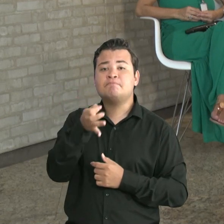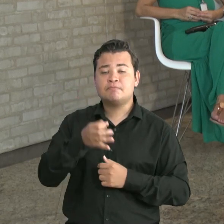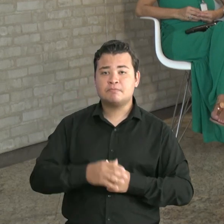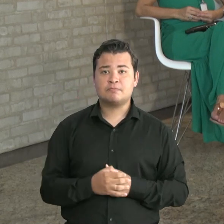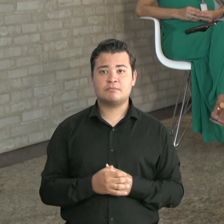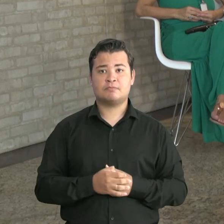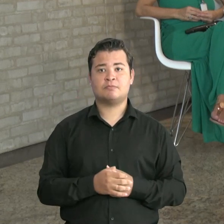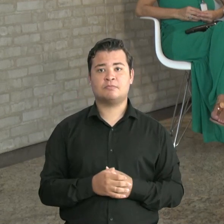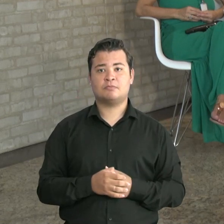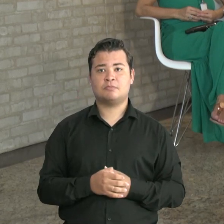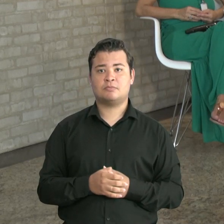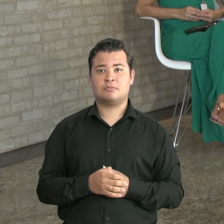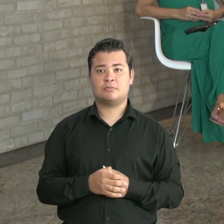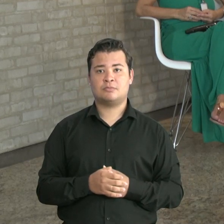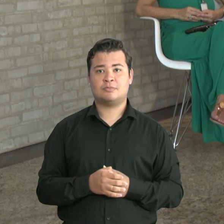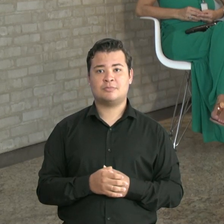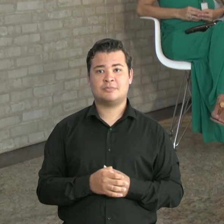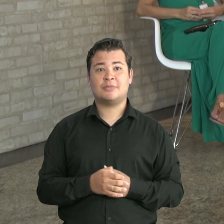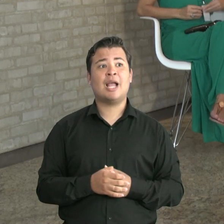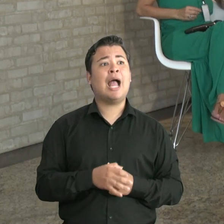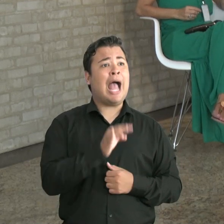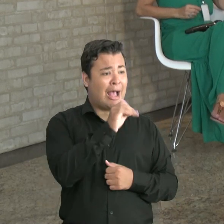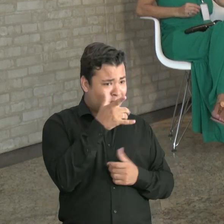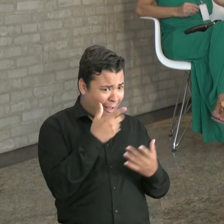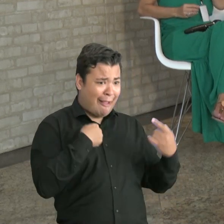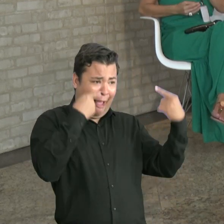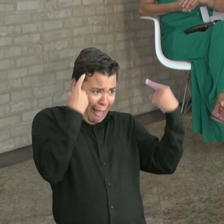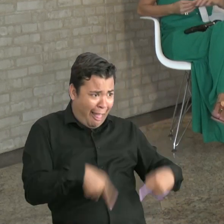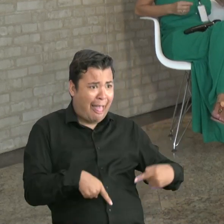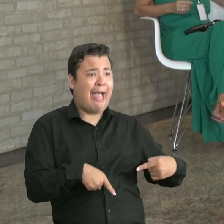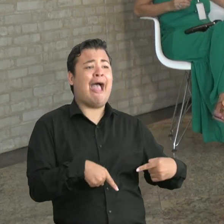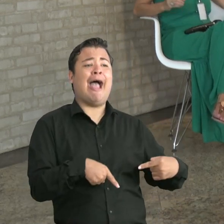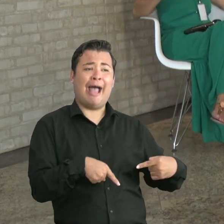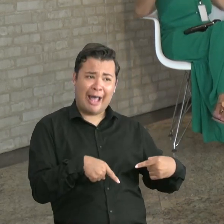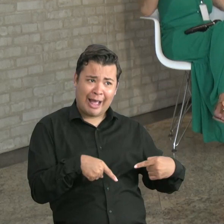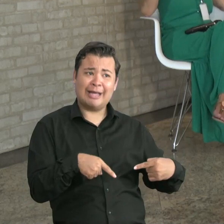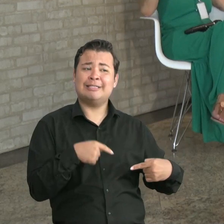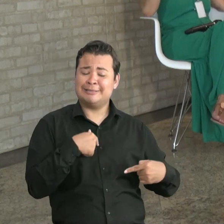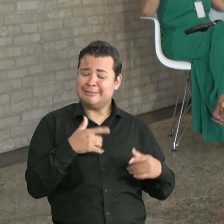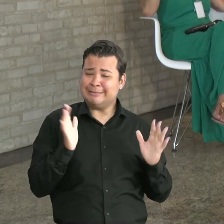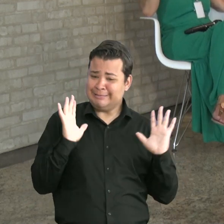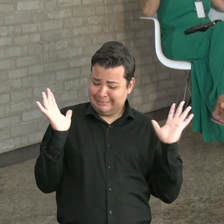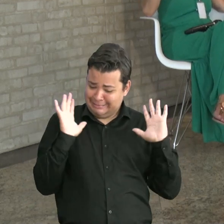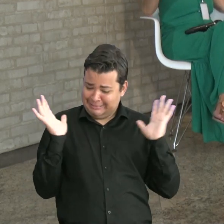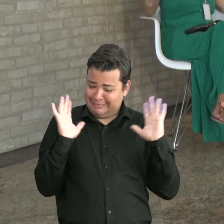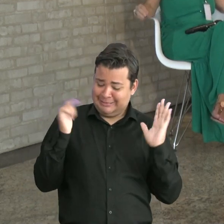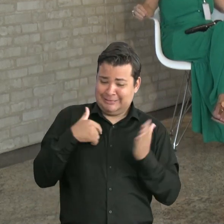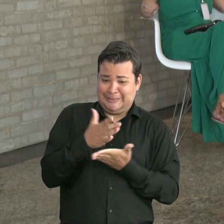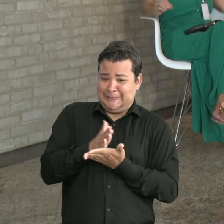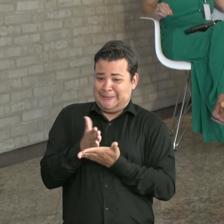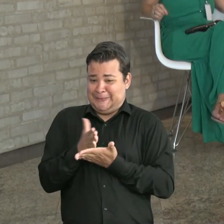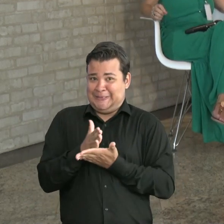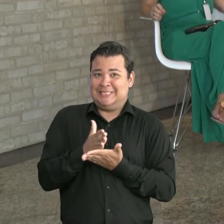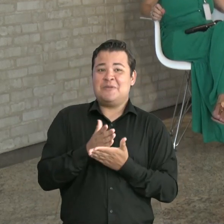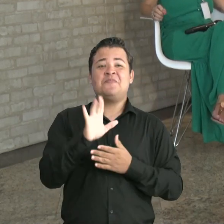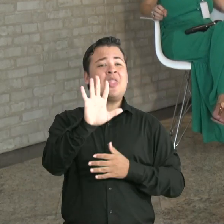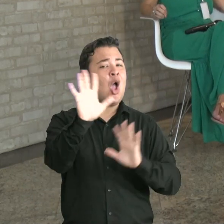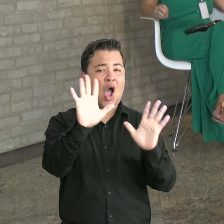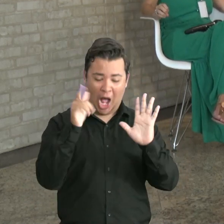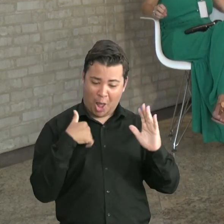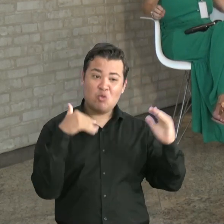Bem, você quer me colocar numa disputa que é a minha posição central. Não, na verdade, eu concordo e discordo das duas.